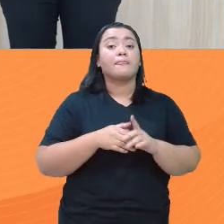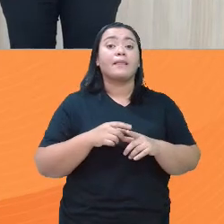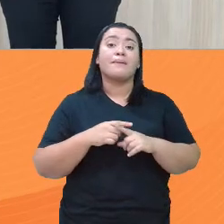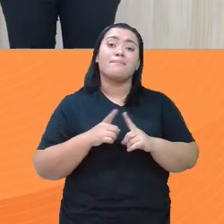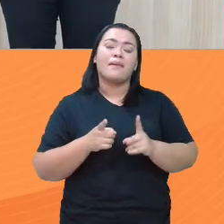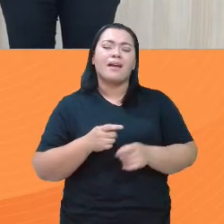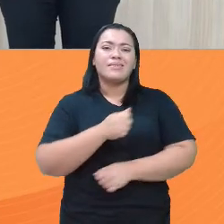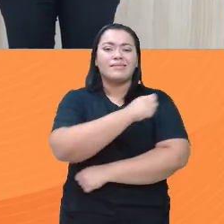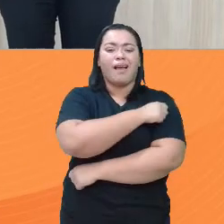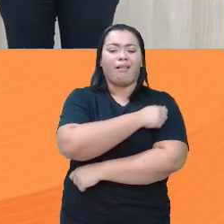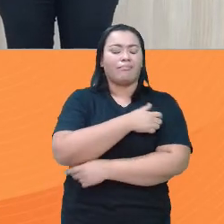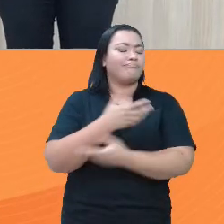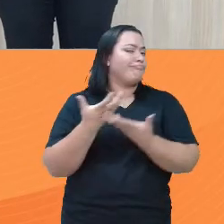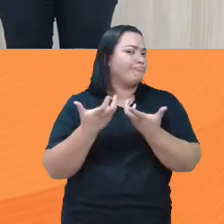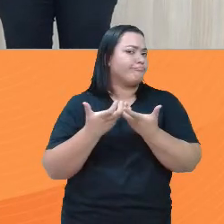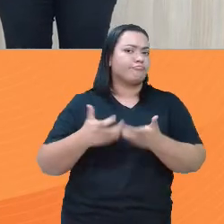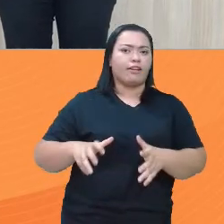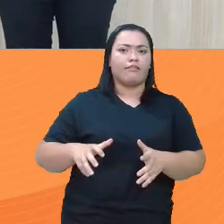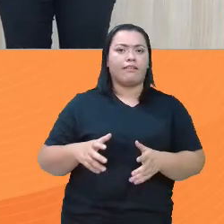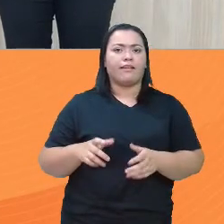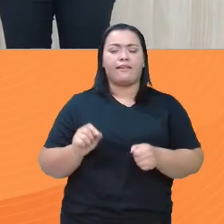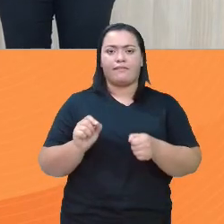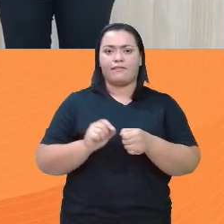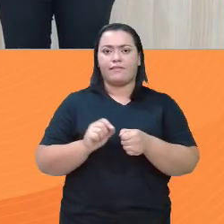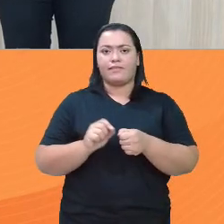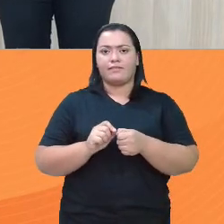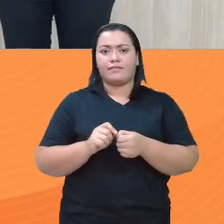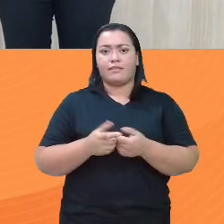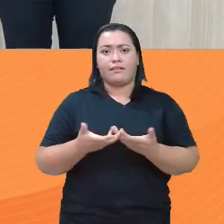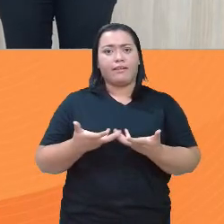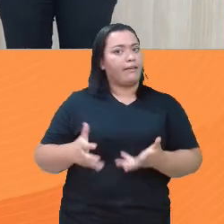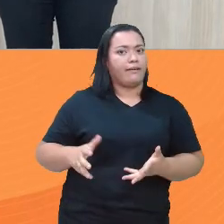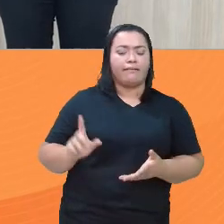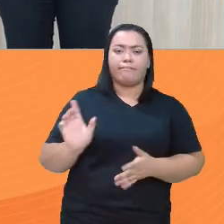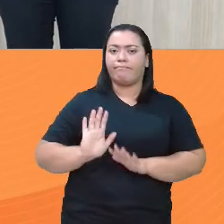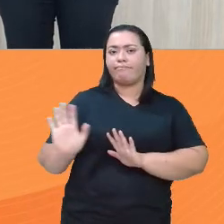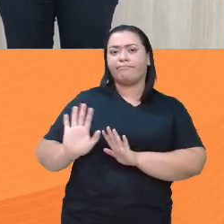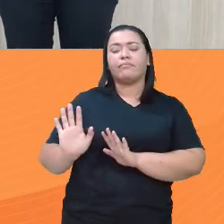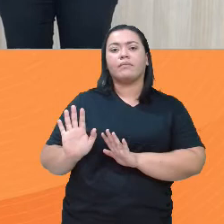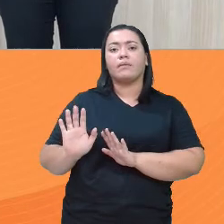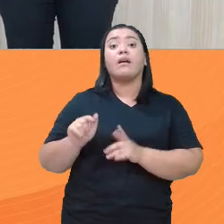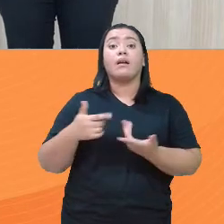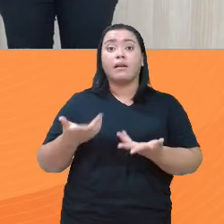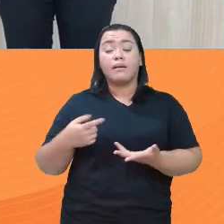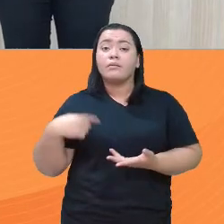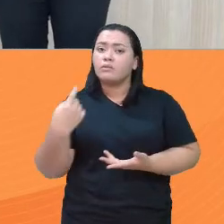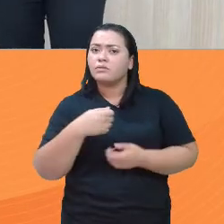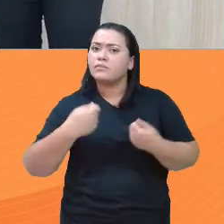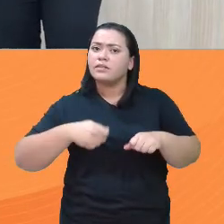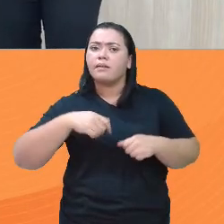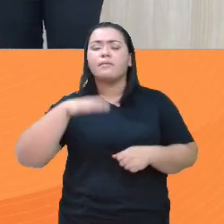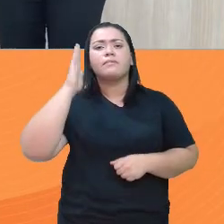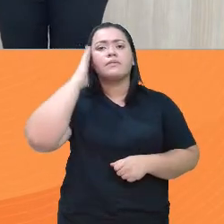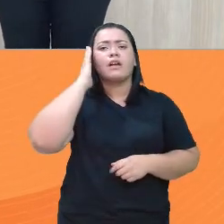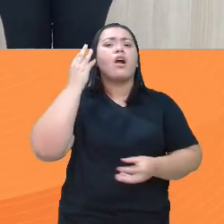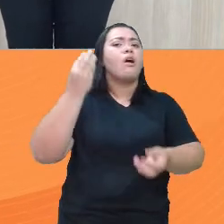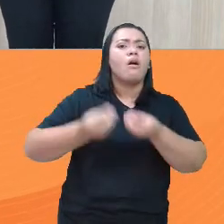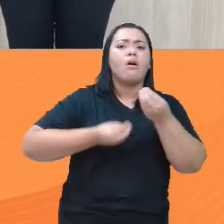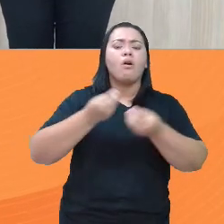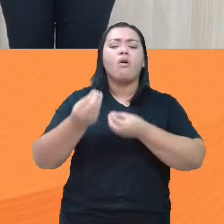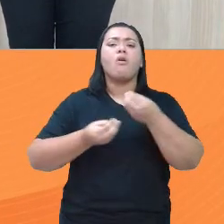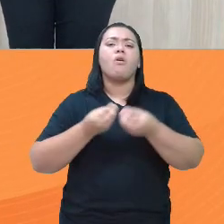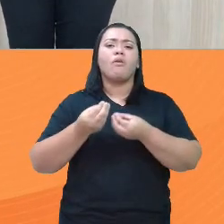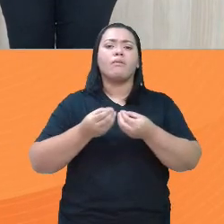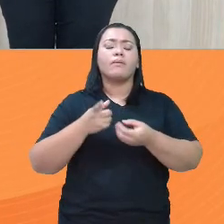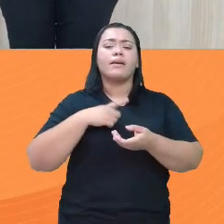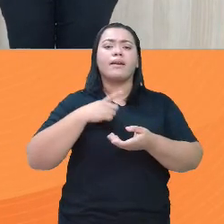estudante não aceita fazer, ele não aceita realizar. Então, é algo para a gente pensar em como eu estou configurando a